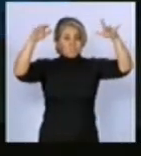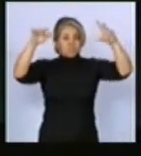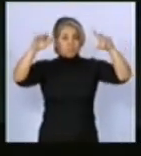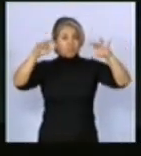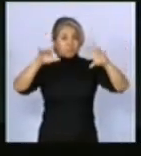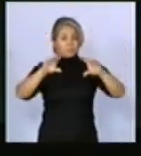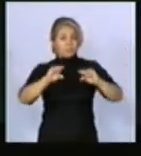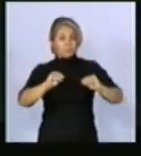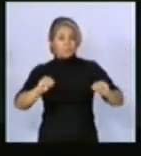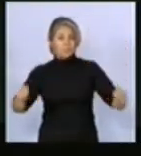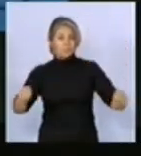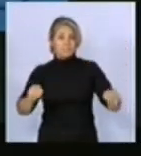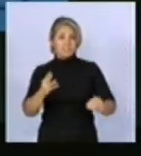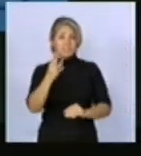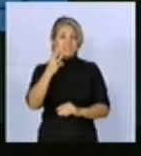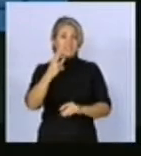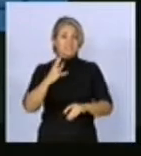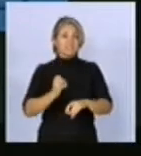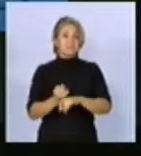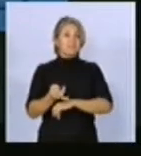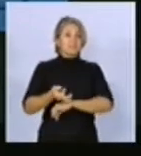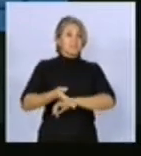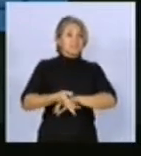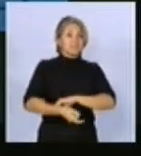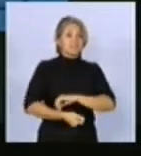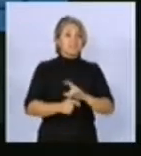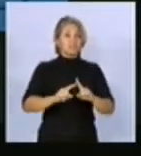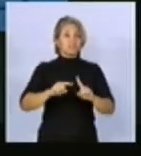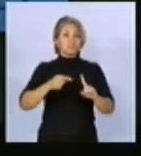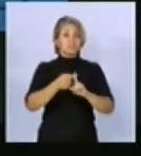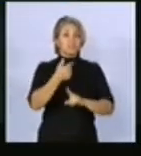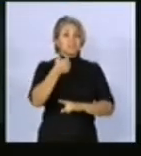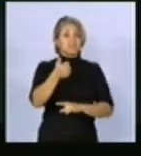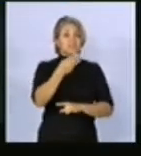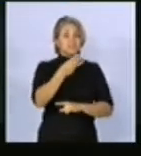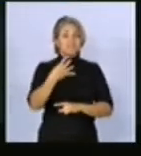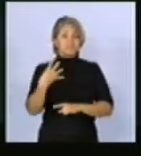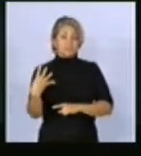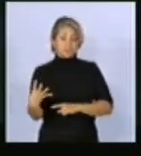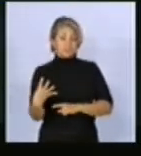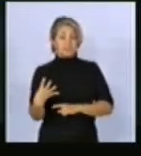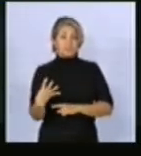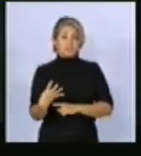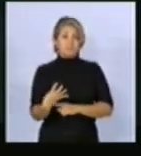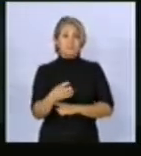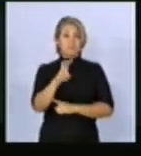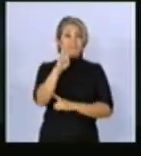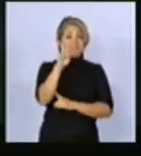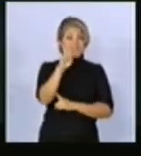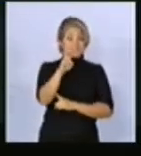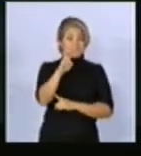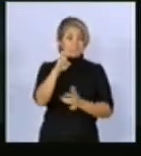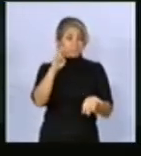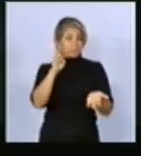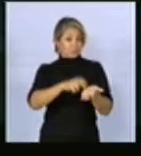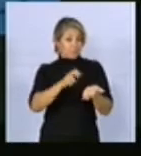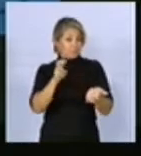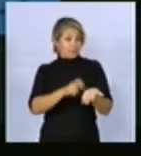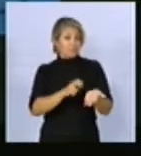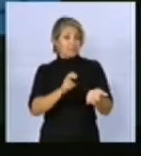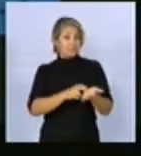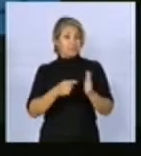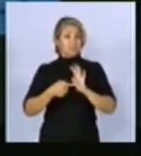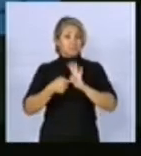metro cúbico três da manhã alto para 134 microgramas tá cinco o respirômetro registrou